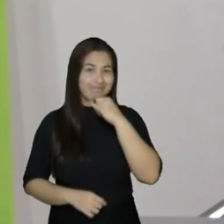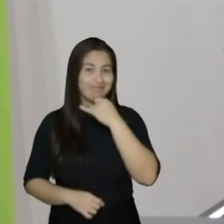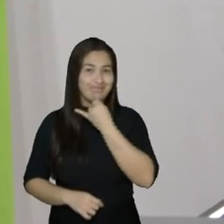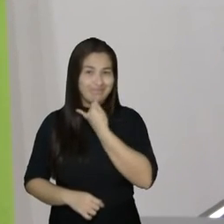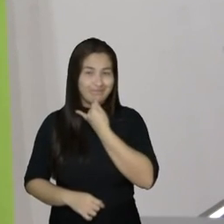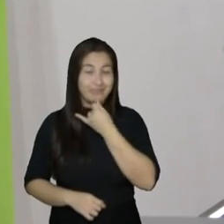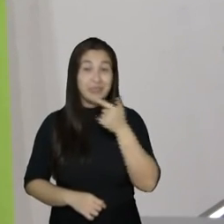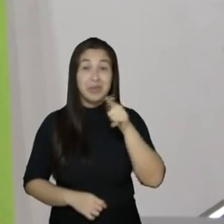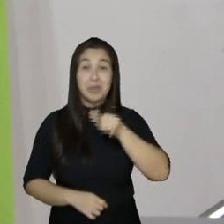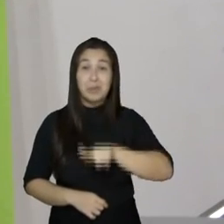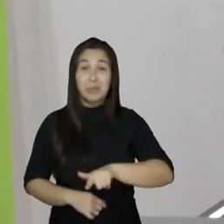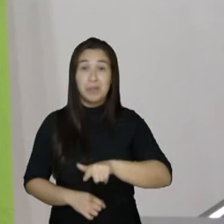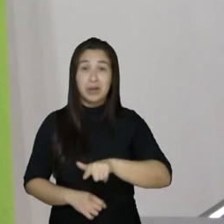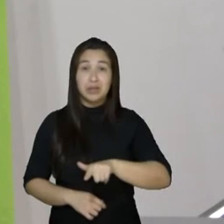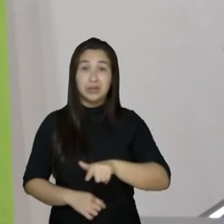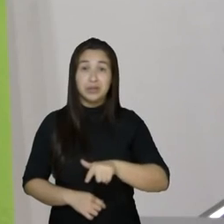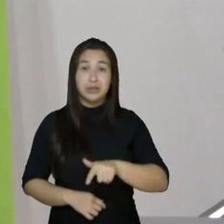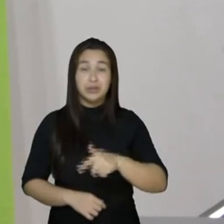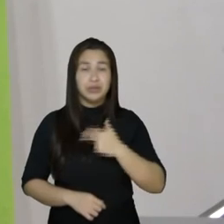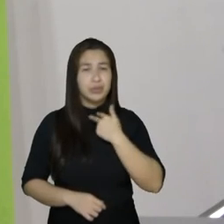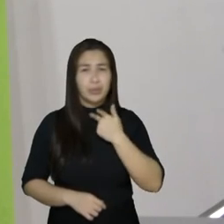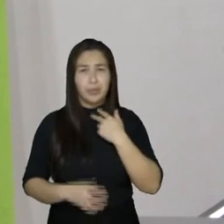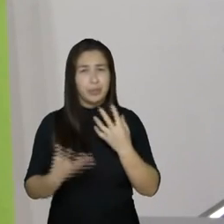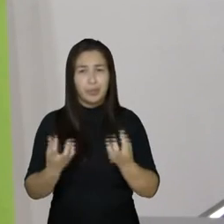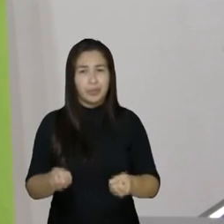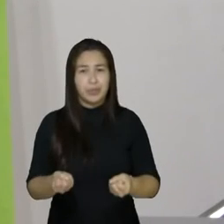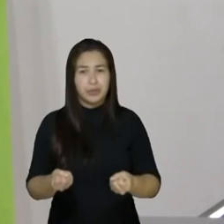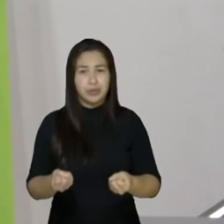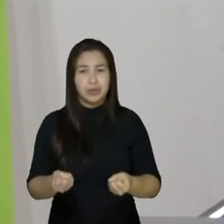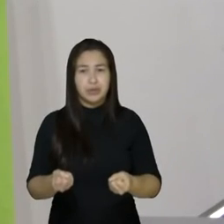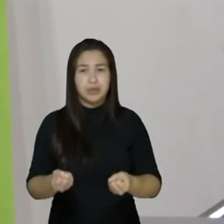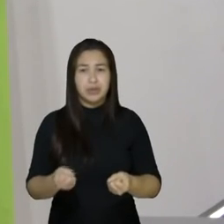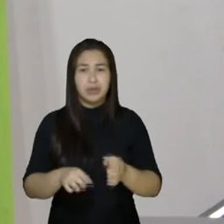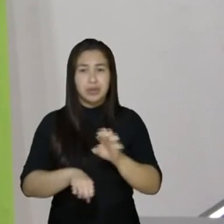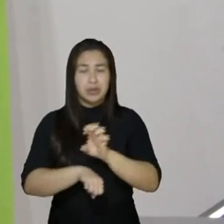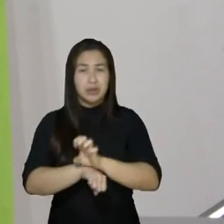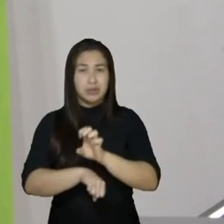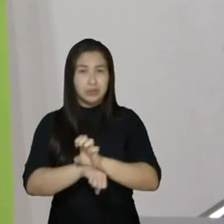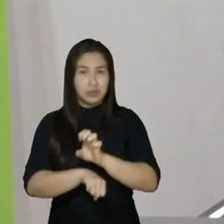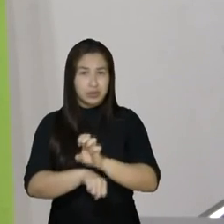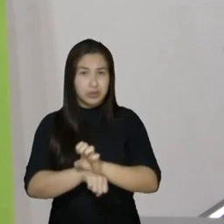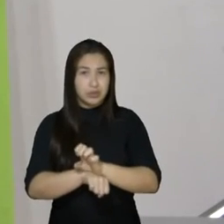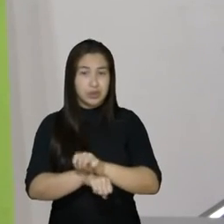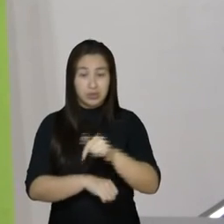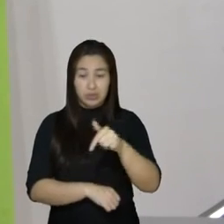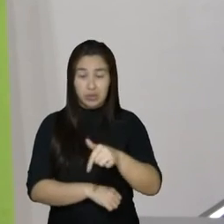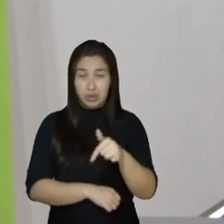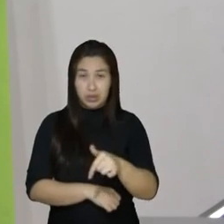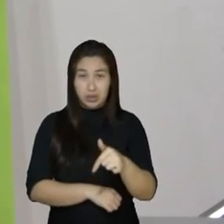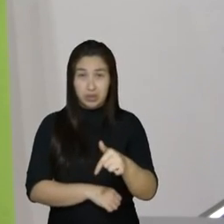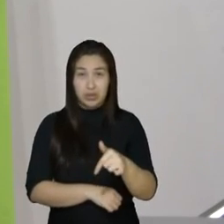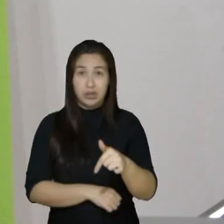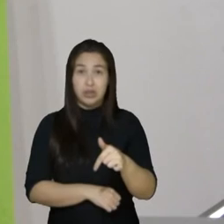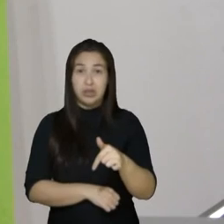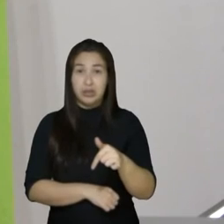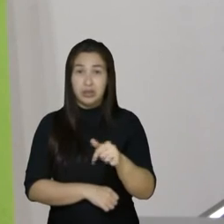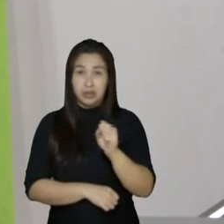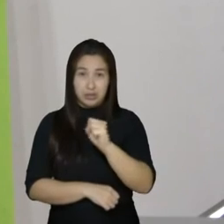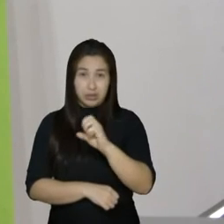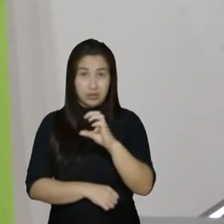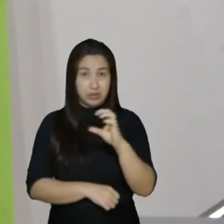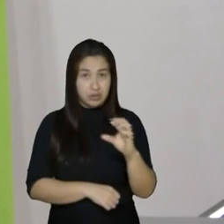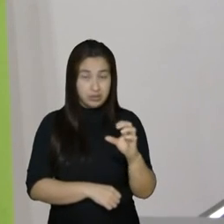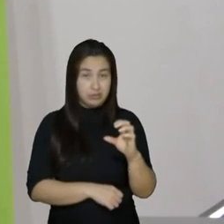de tudo, inadmissível para um Estado com o perfil, com o